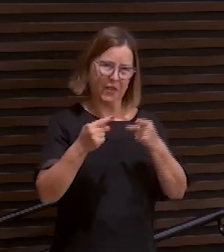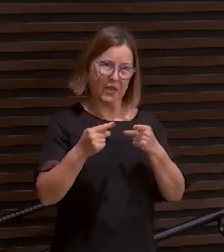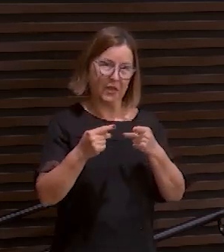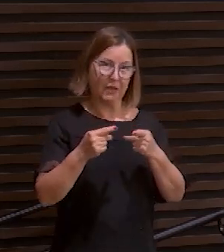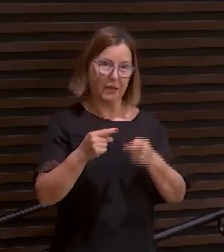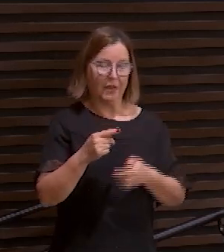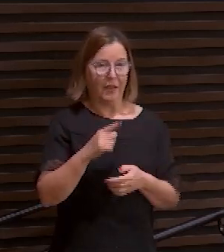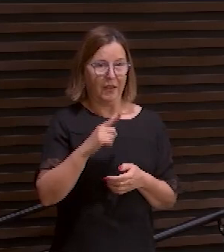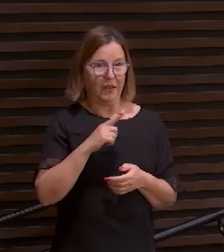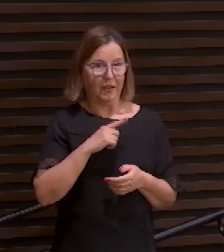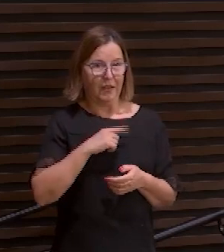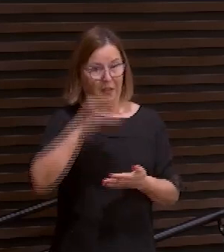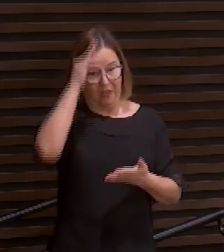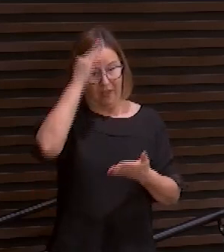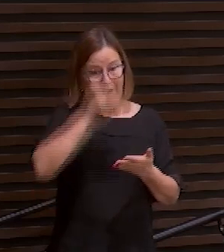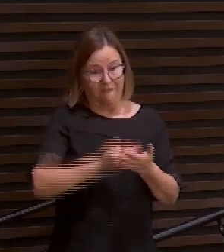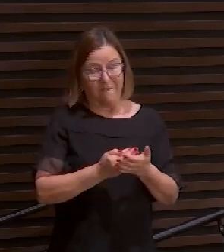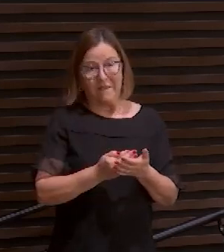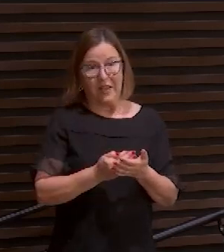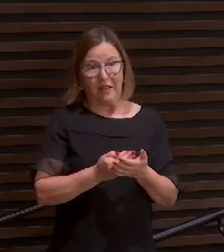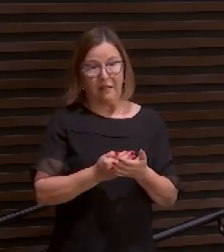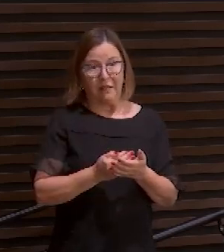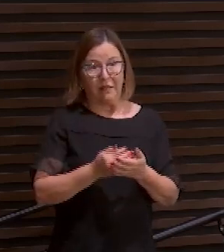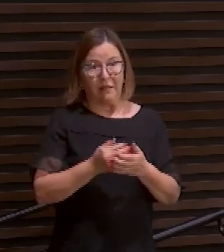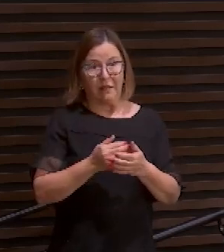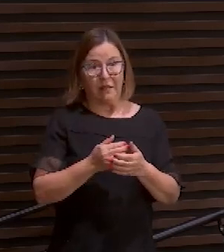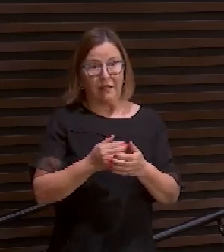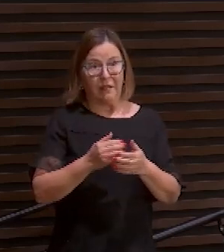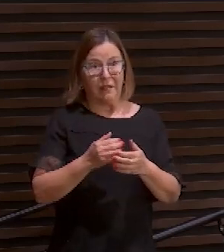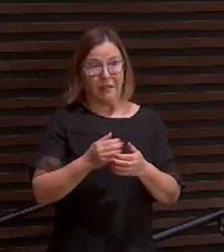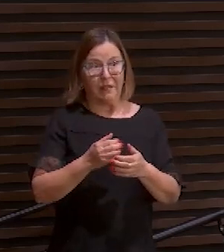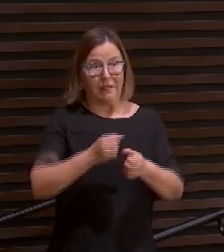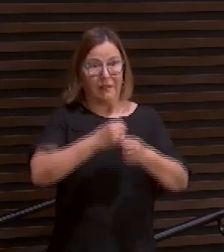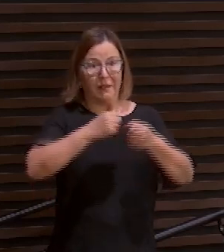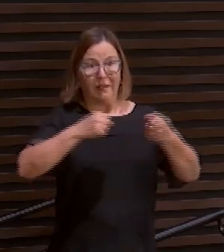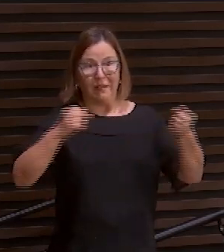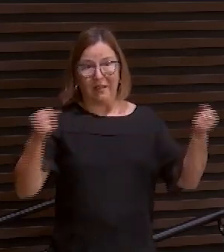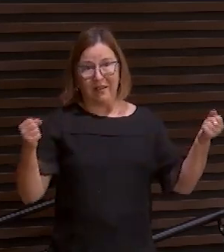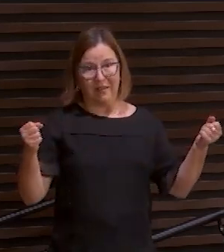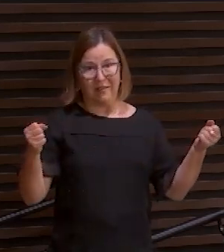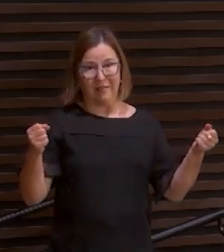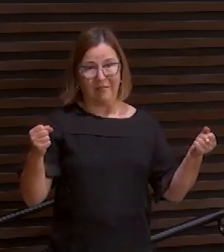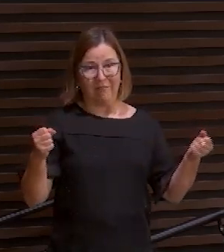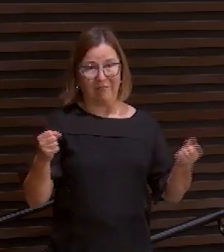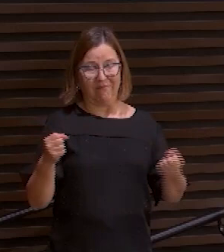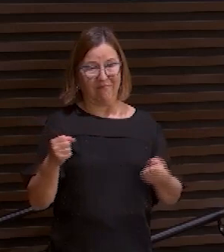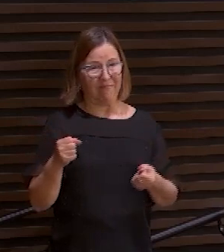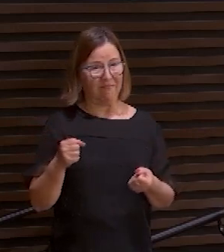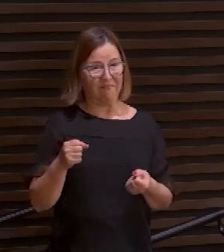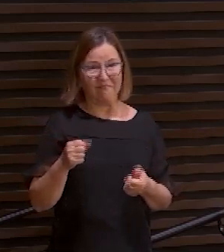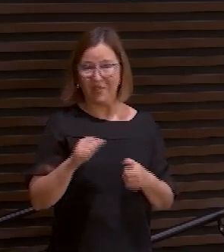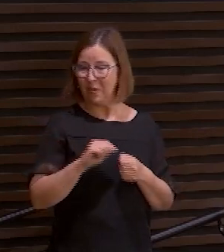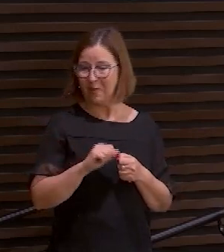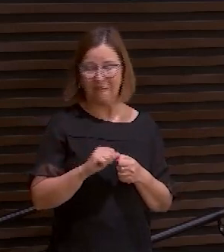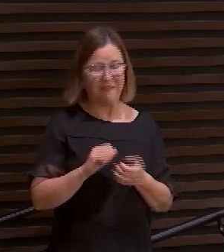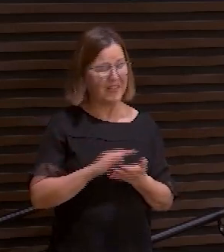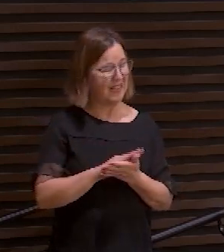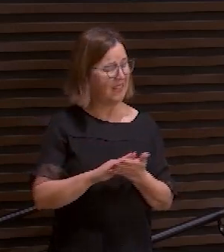caroço de abacate, não move nem um grão de mostarda. Então alguma coisa está